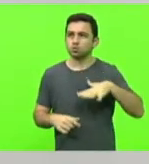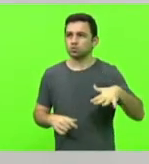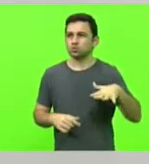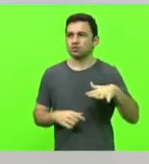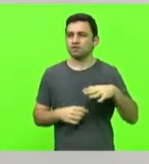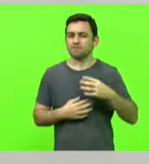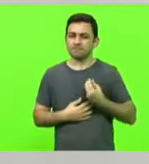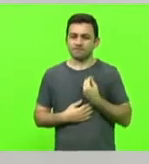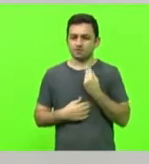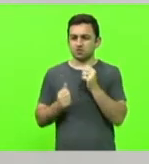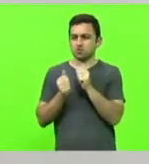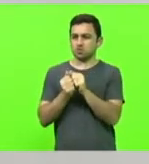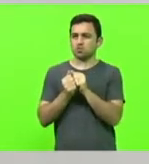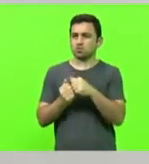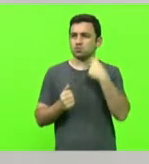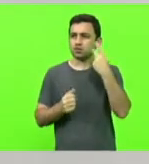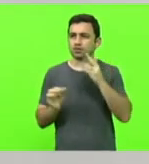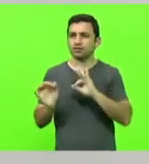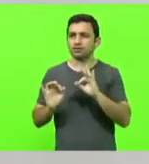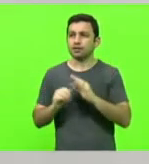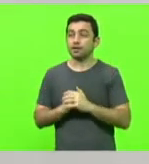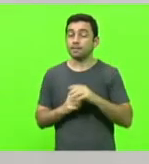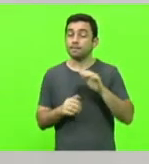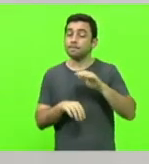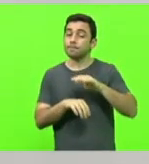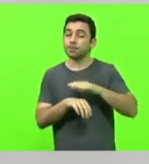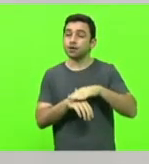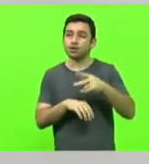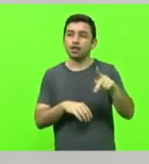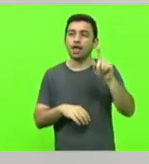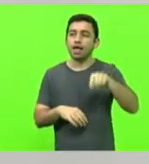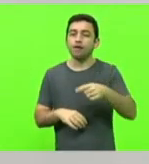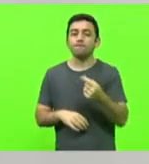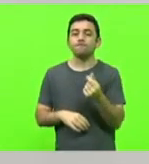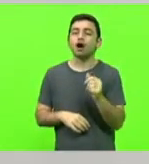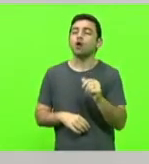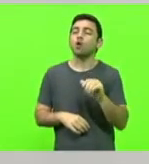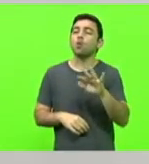meio político. Para elas interessa o valor do preço na bomba.